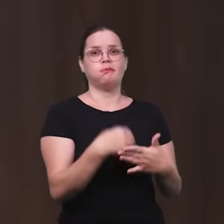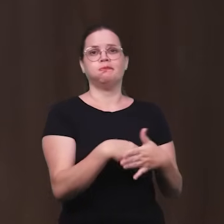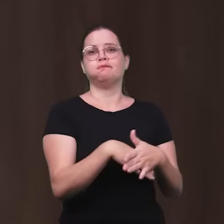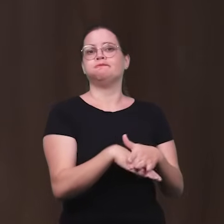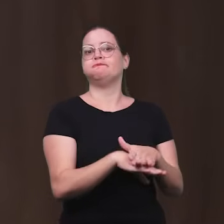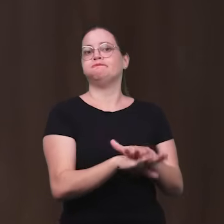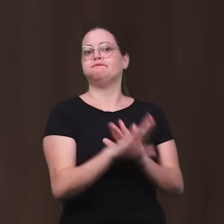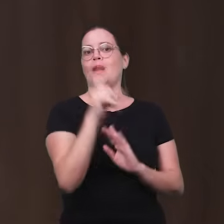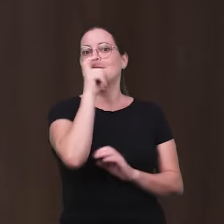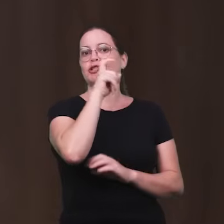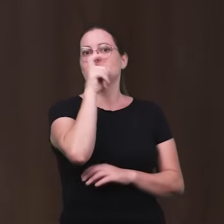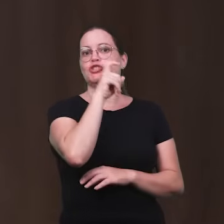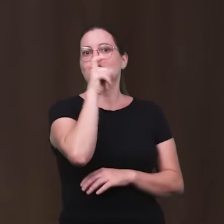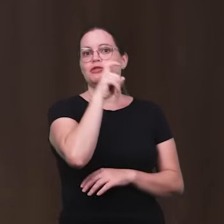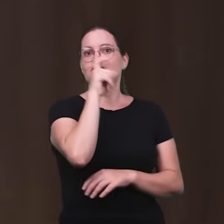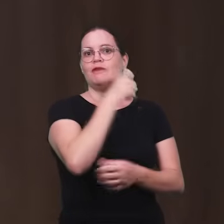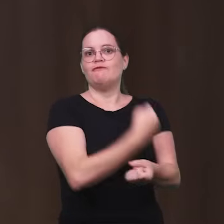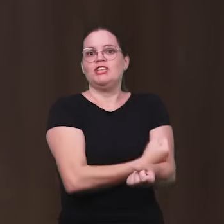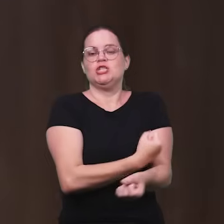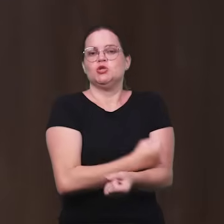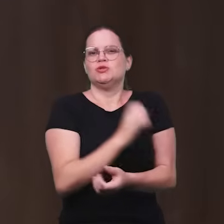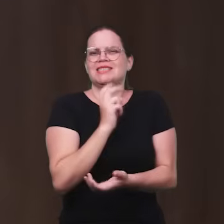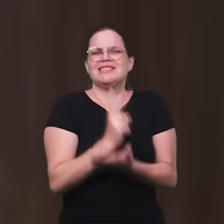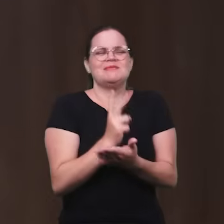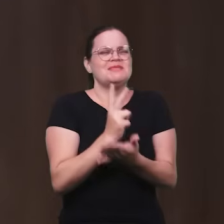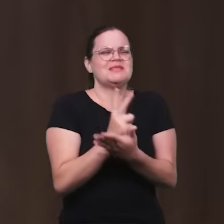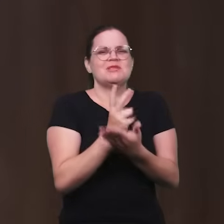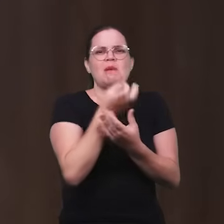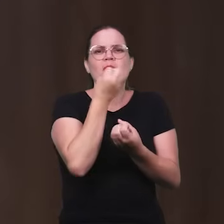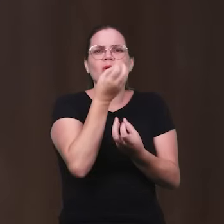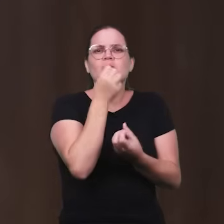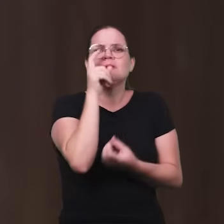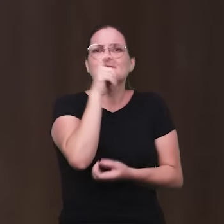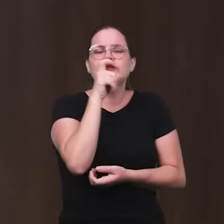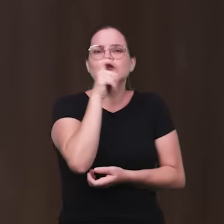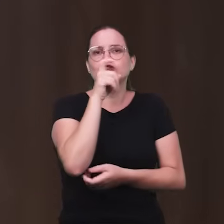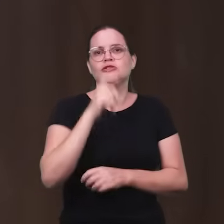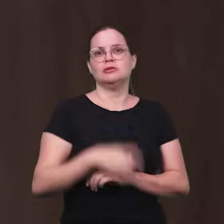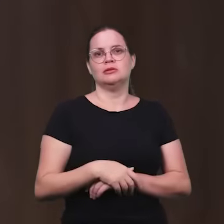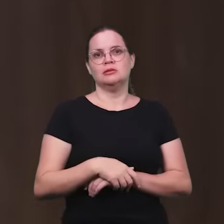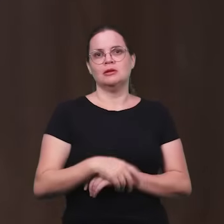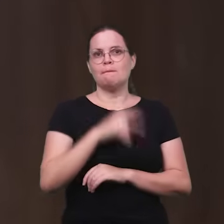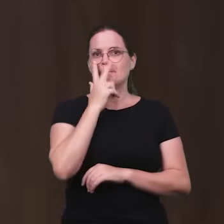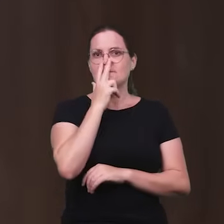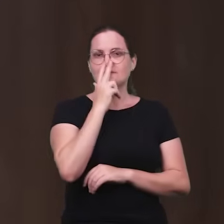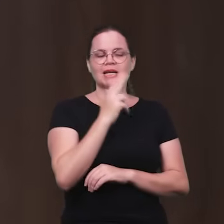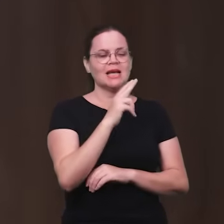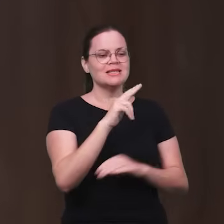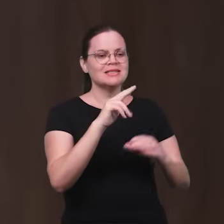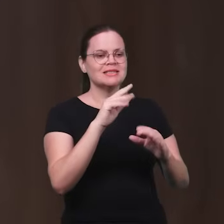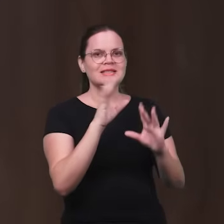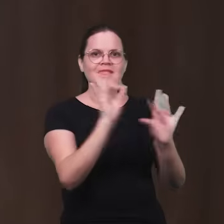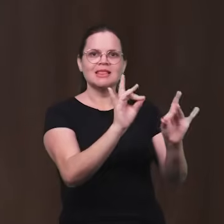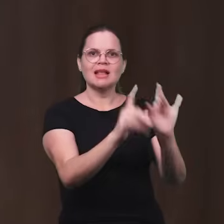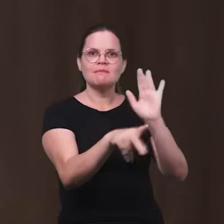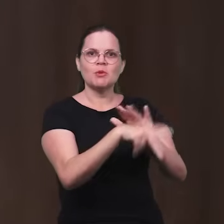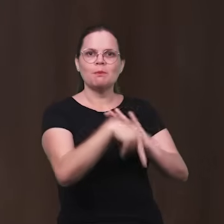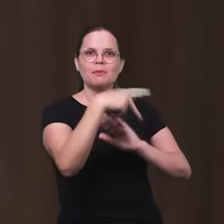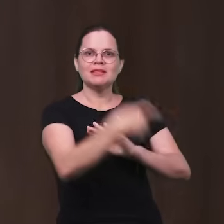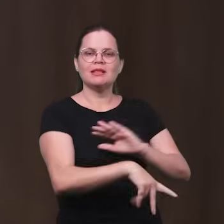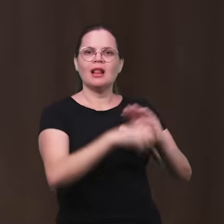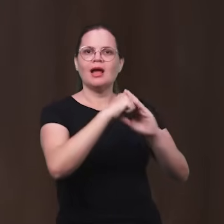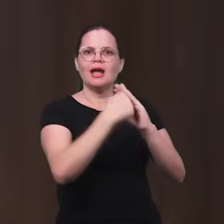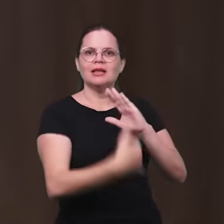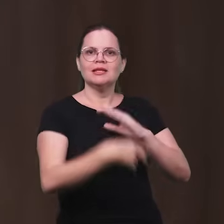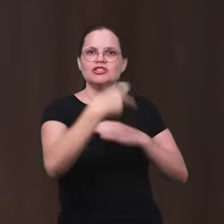se transforma em um vício da pessoa, em uma característica dela, um traço da sua